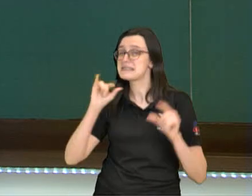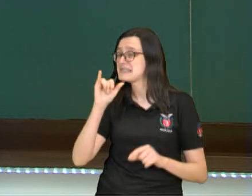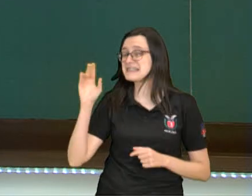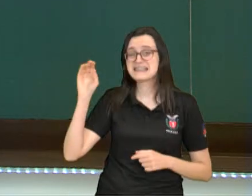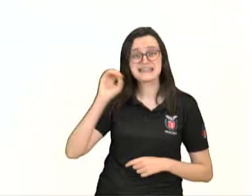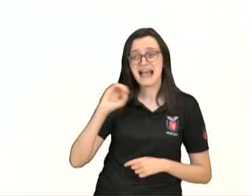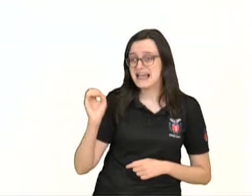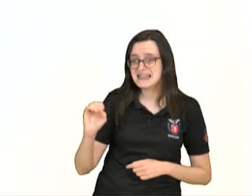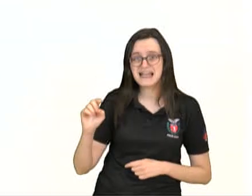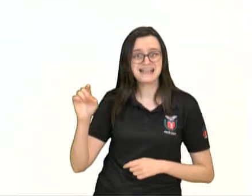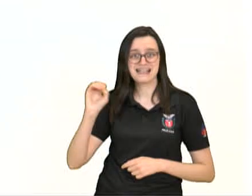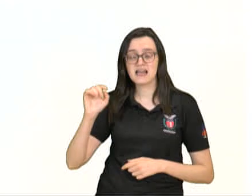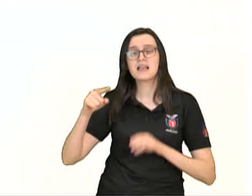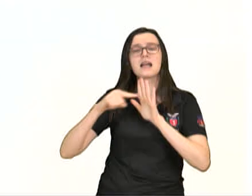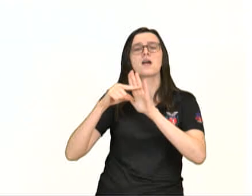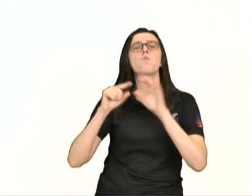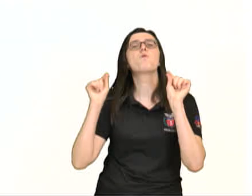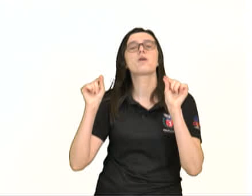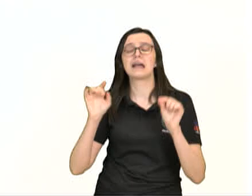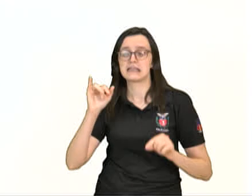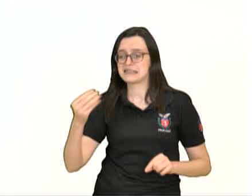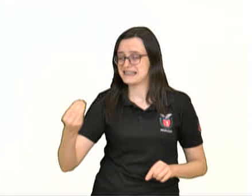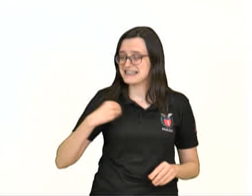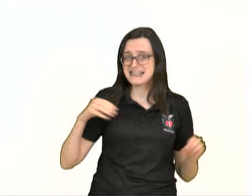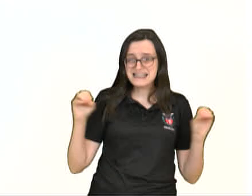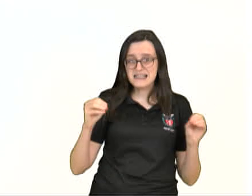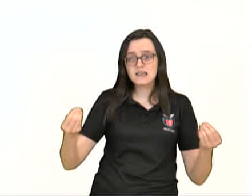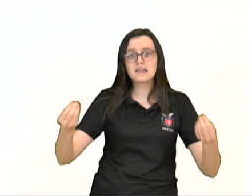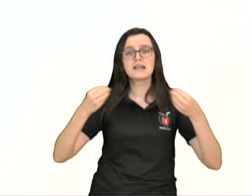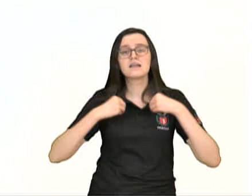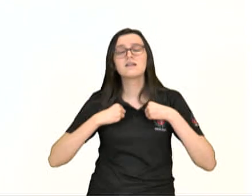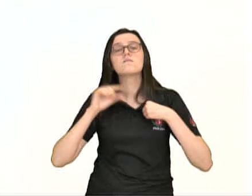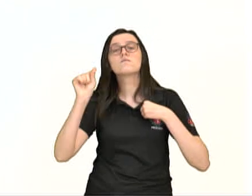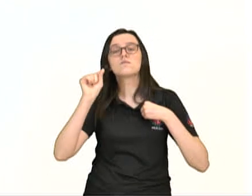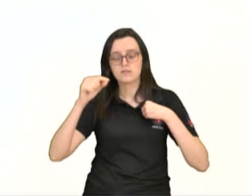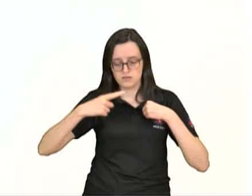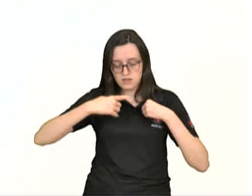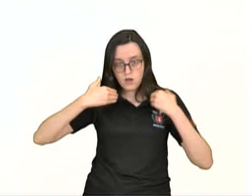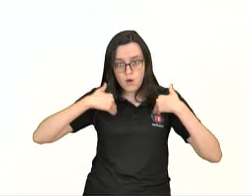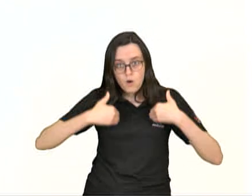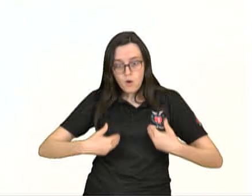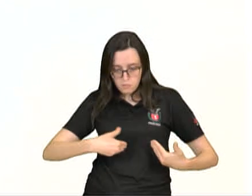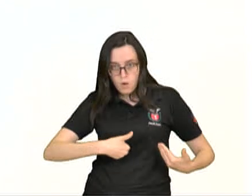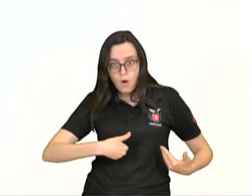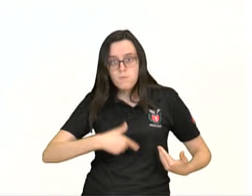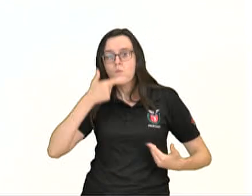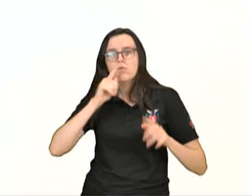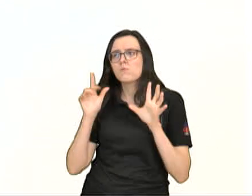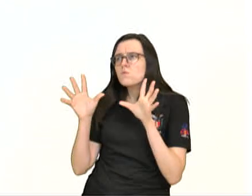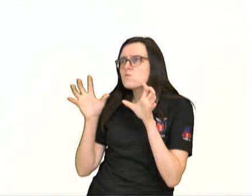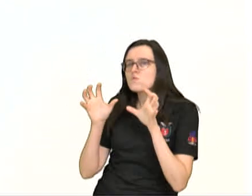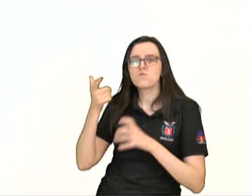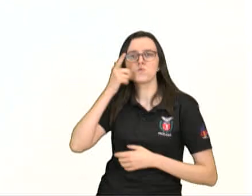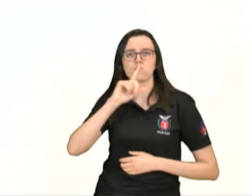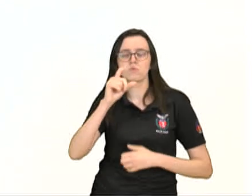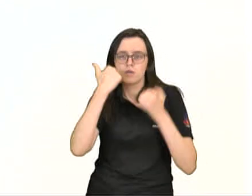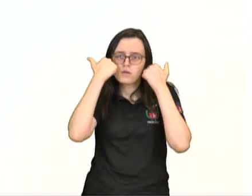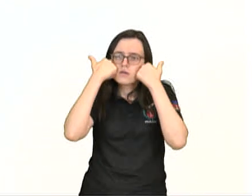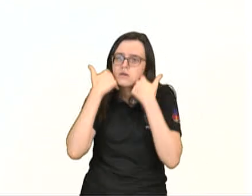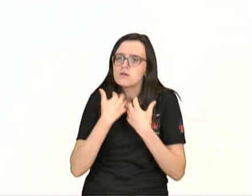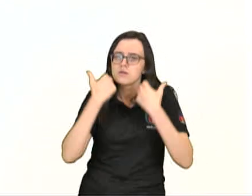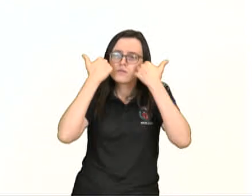gente, olha lá. Ó. Deficiência de sódio pode causar má absorção intestinal, suor em